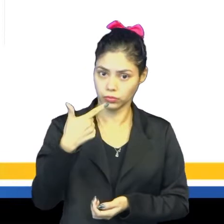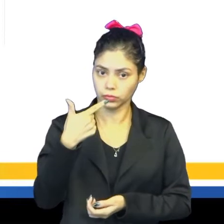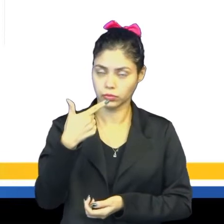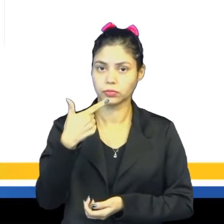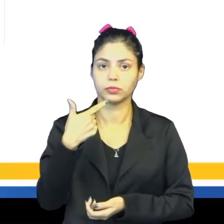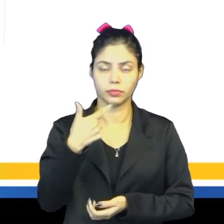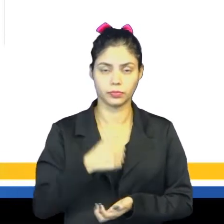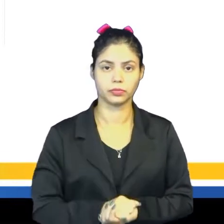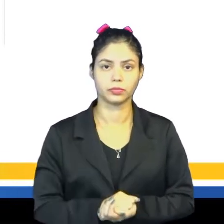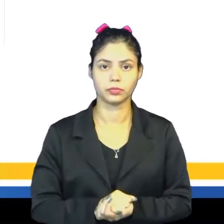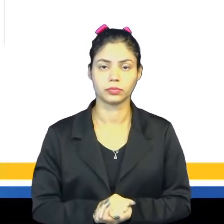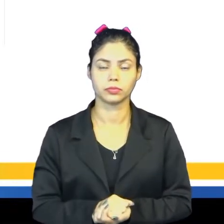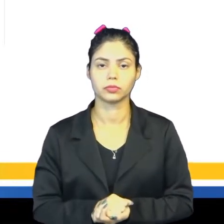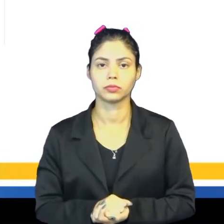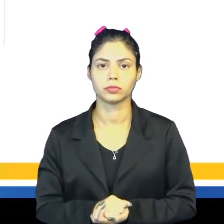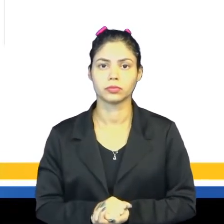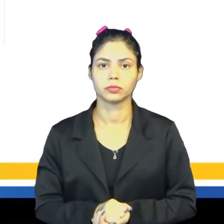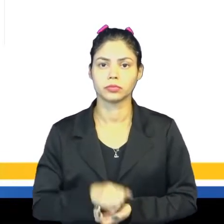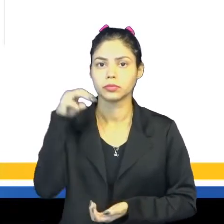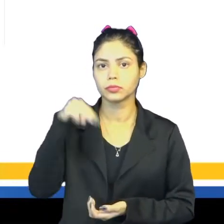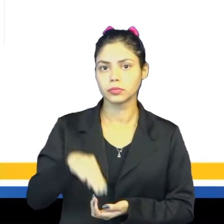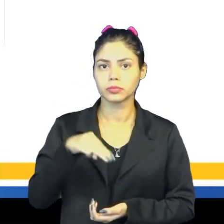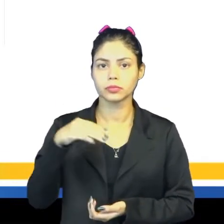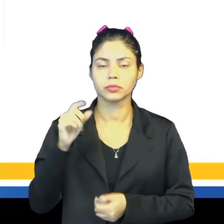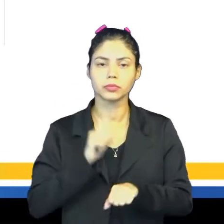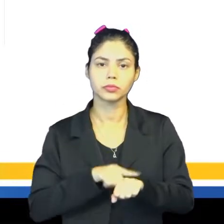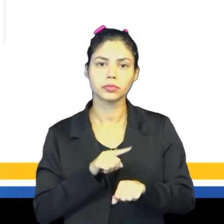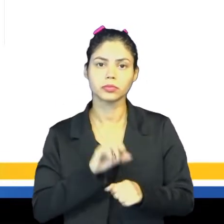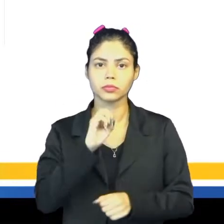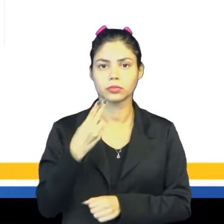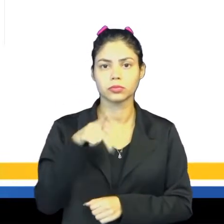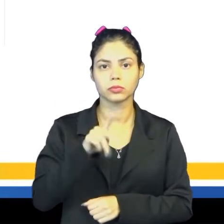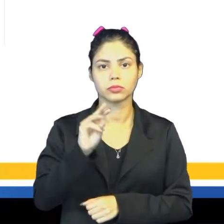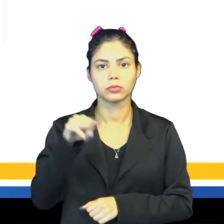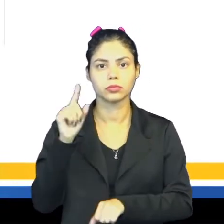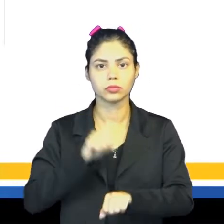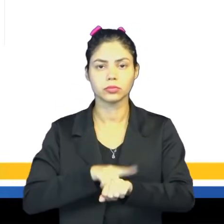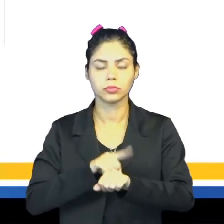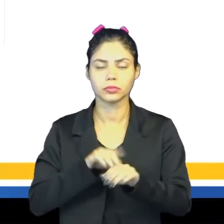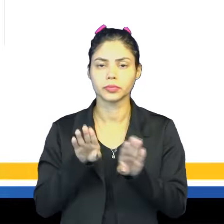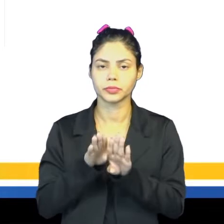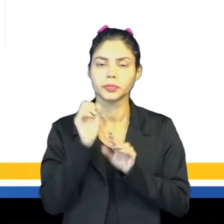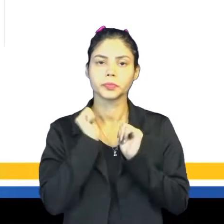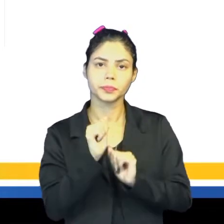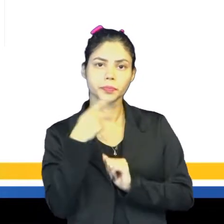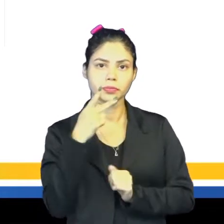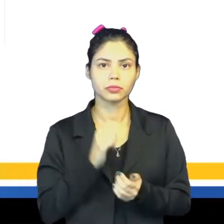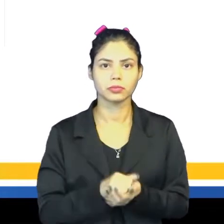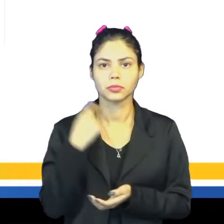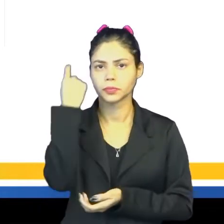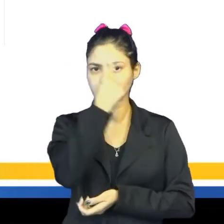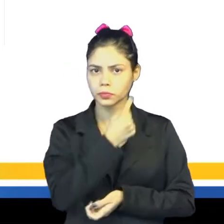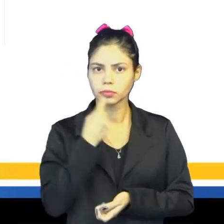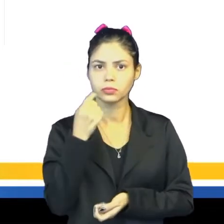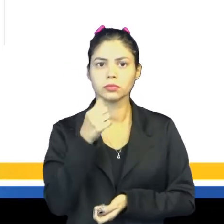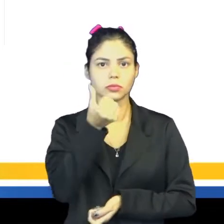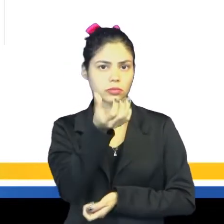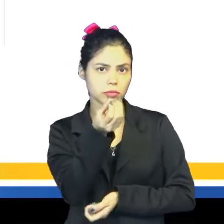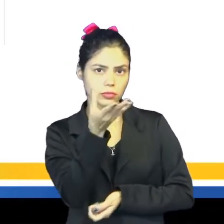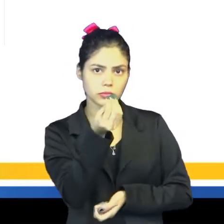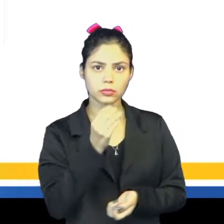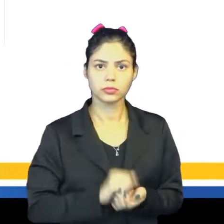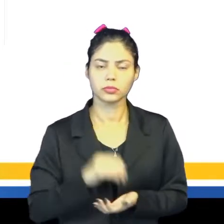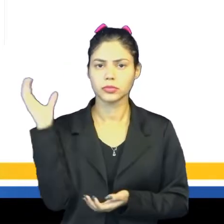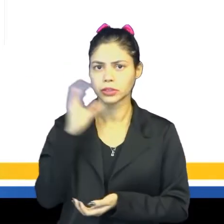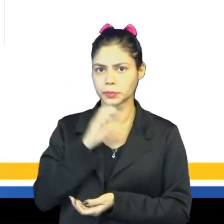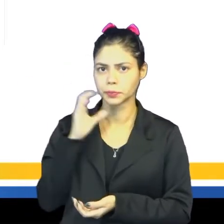12, tá? Metros por hora, ou quilômetros por hora, como pode se falar. E 1 hora seria 60, a